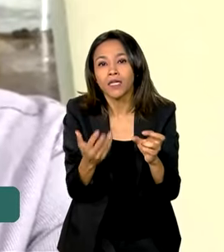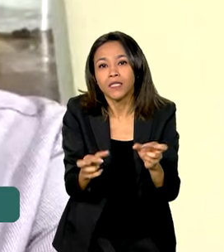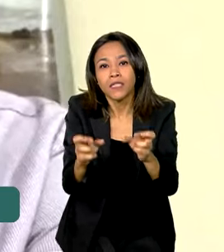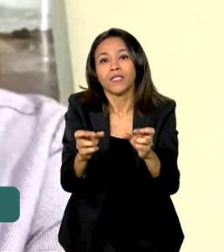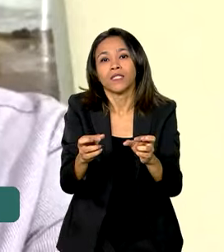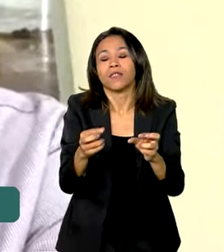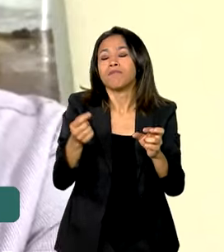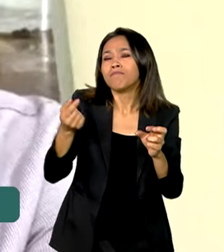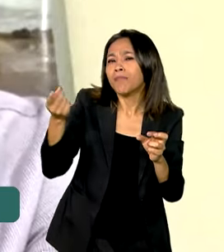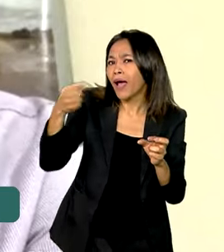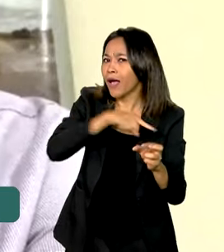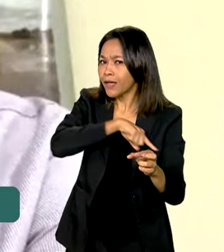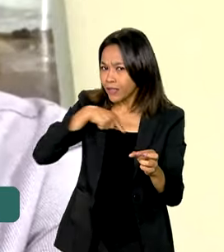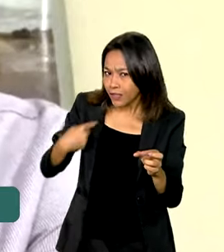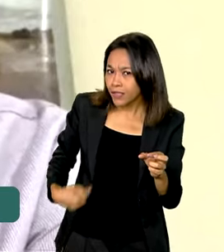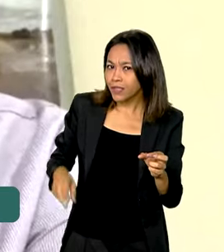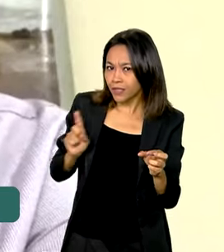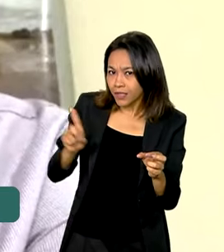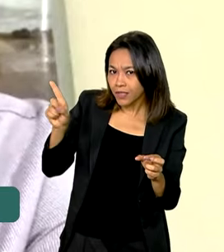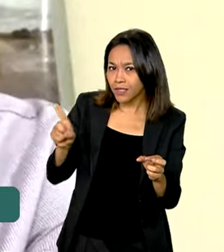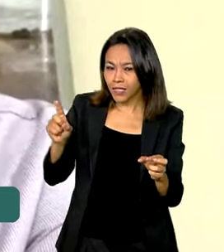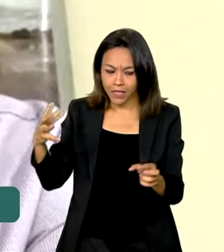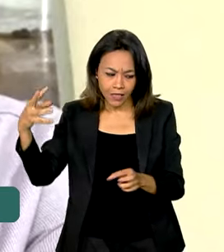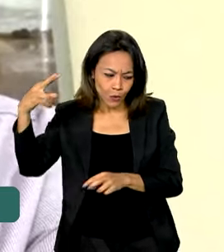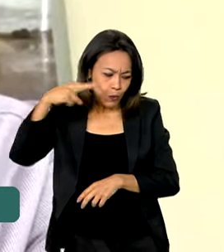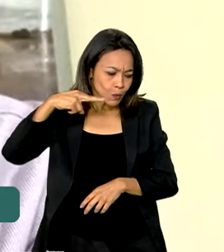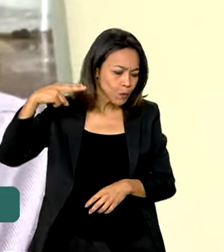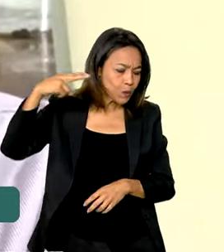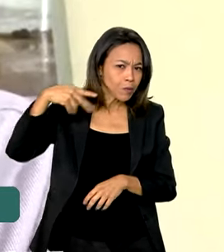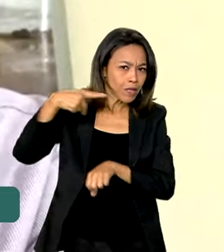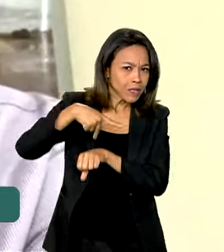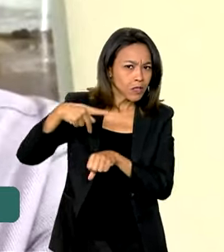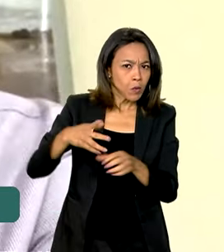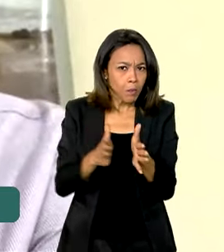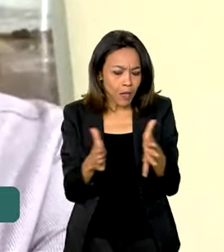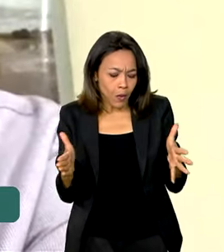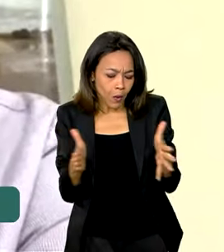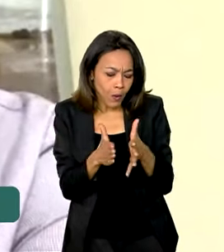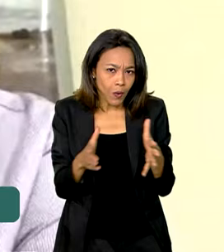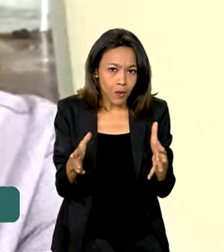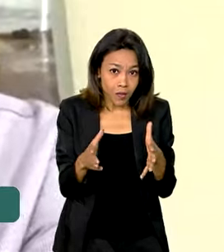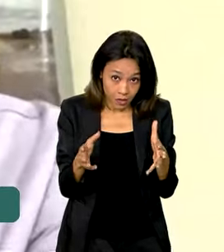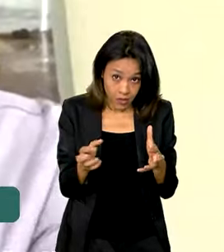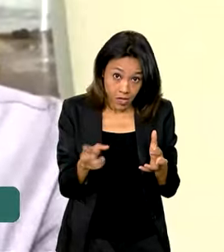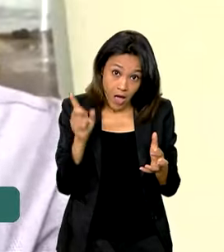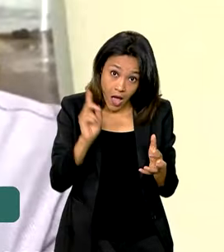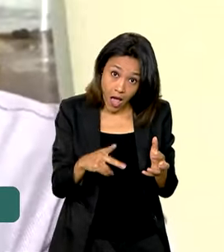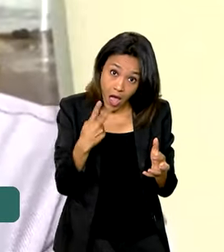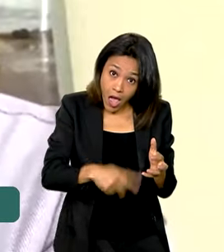importações e ela tem que dar um foco no camarão de menor tamanho, e só quem pode produzir mesmo é